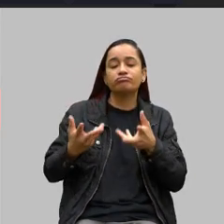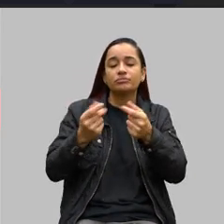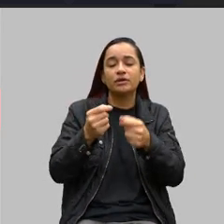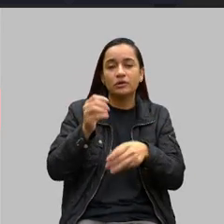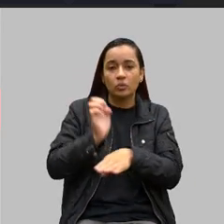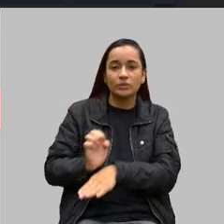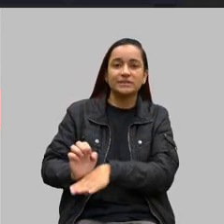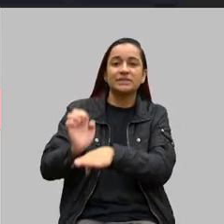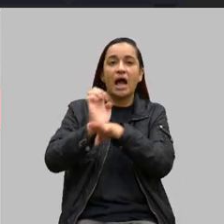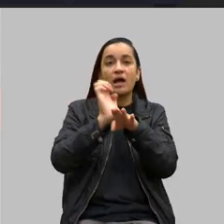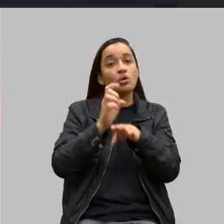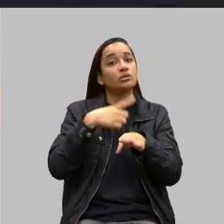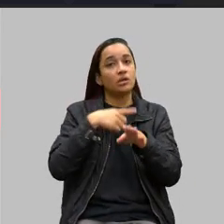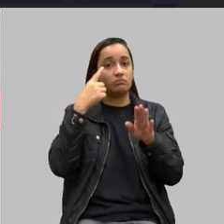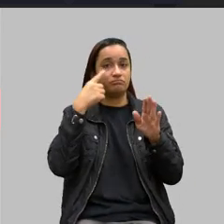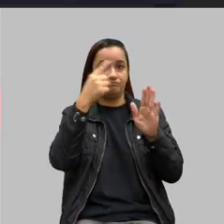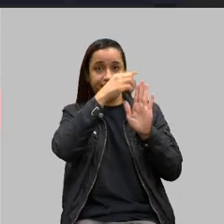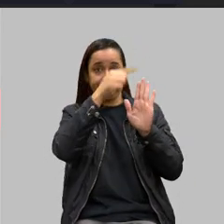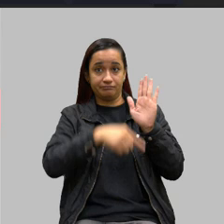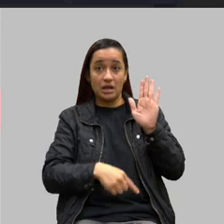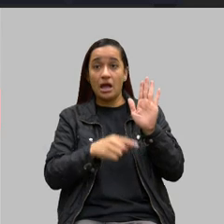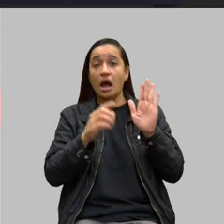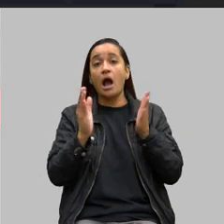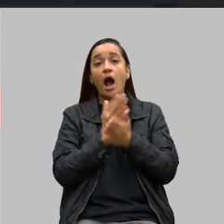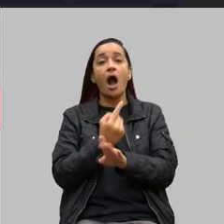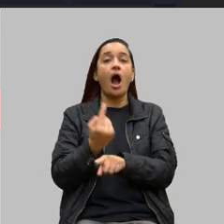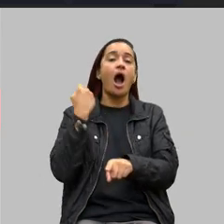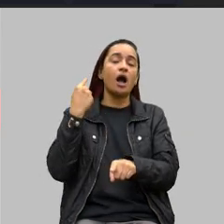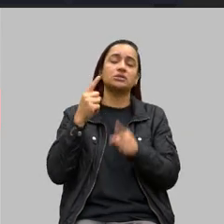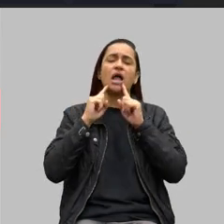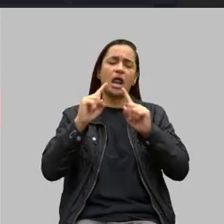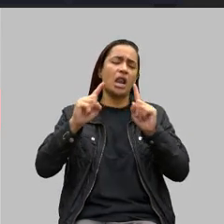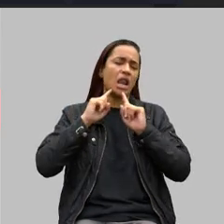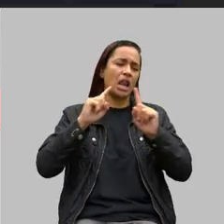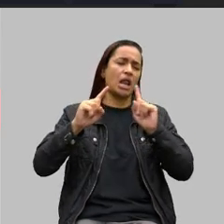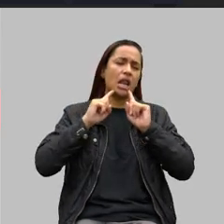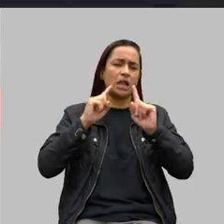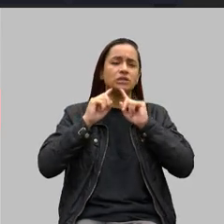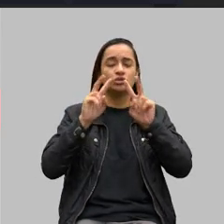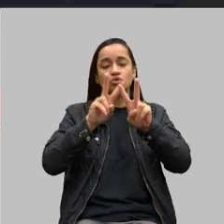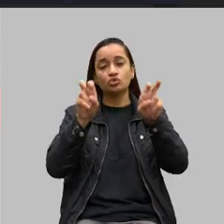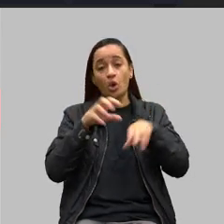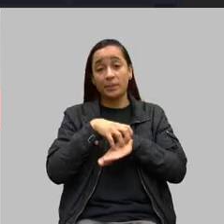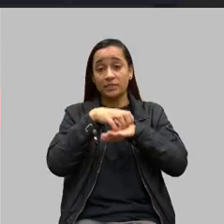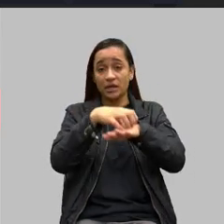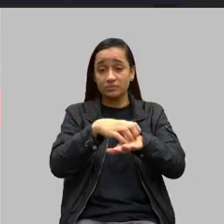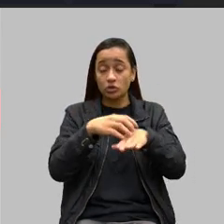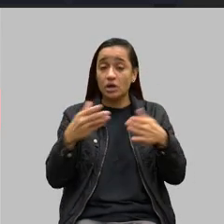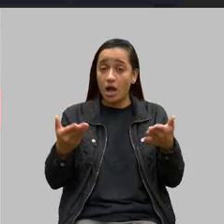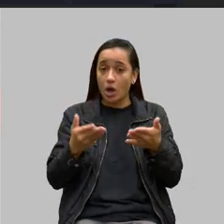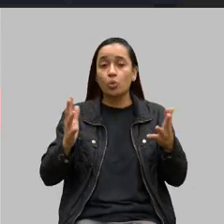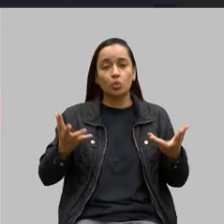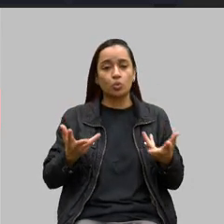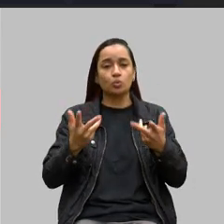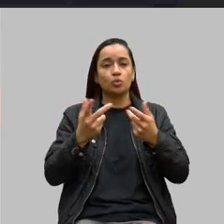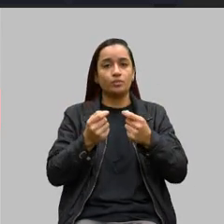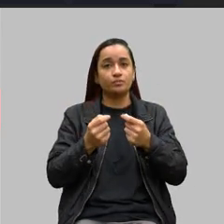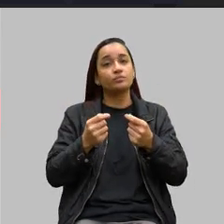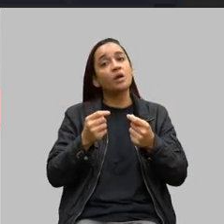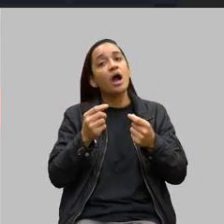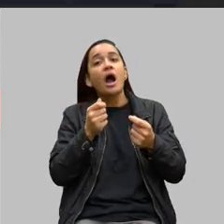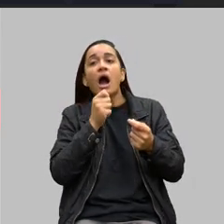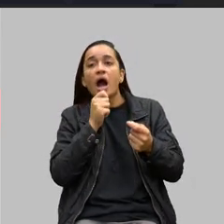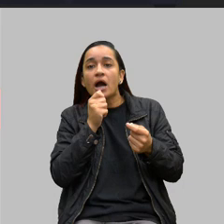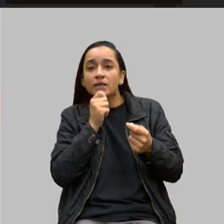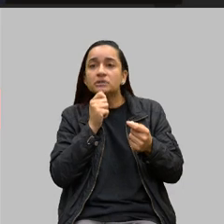estatísticas negativas do Estado era reclamações em relação ao transporte a gente fica satisfeito que Verê que esse número tá caindo não estamos confortáveis porque tem